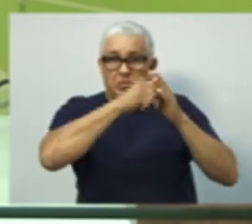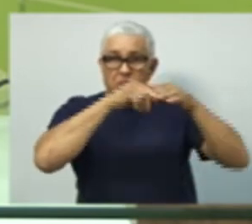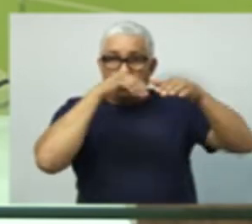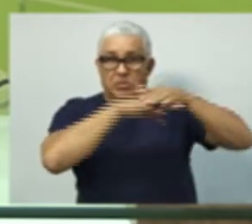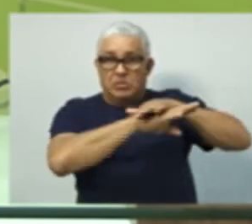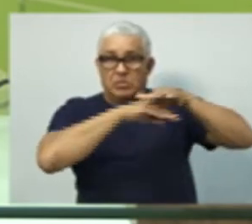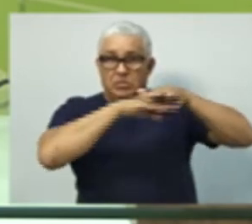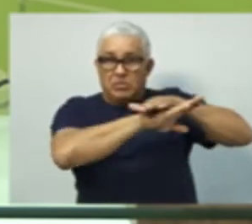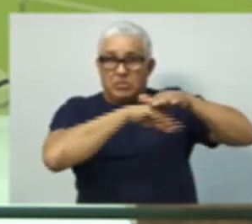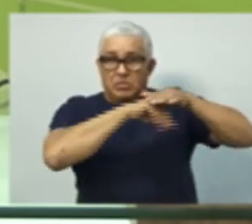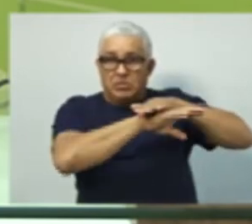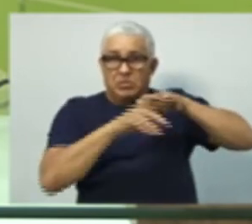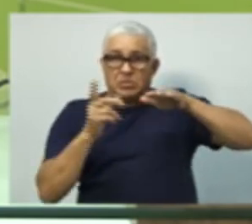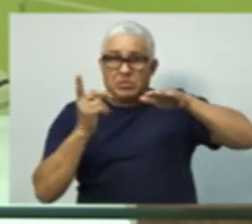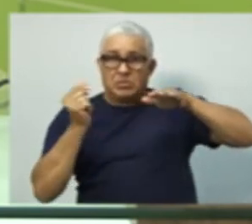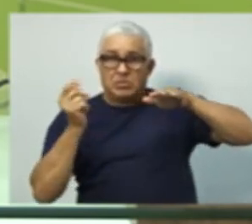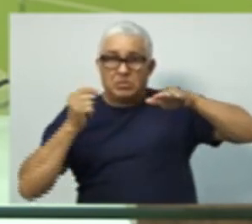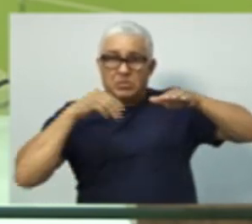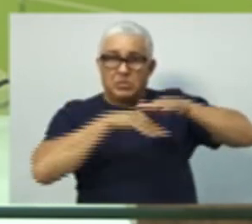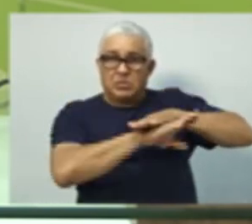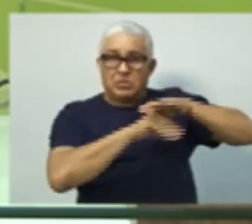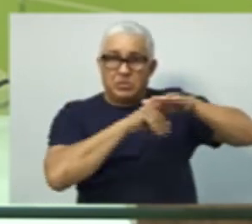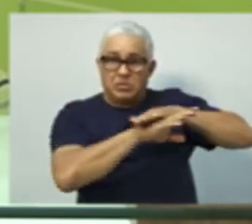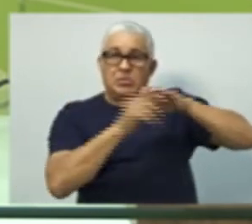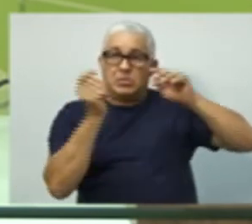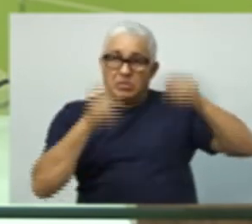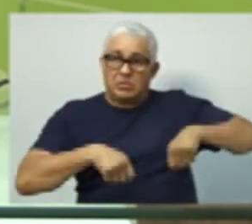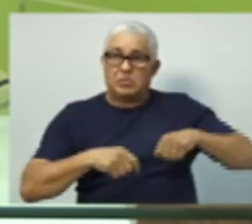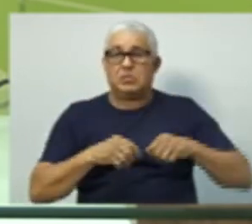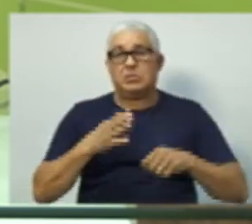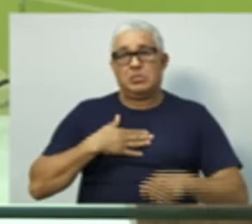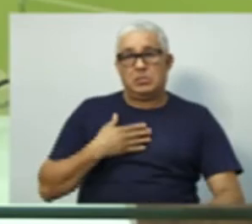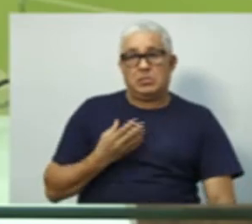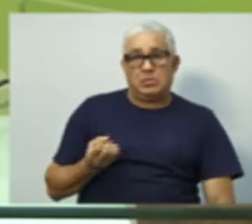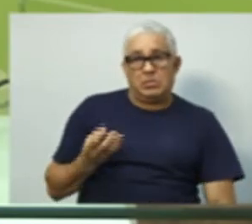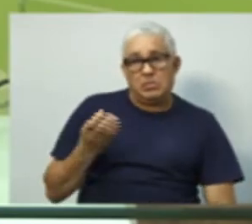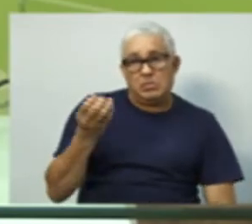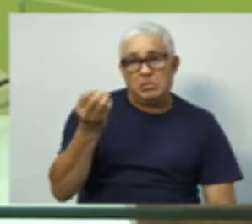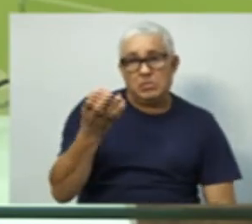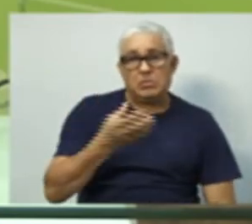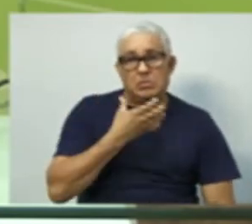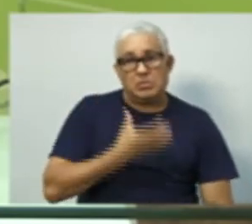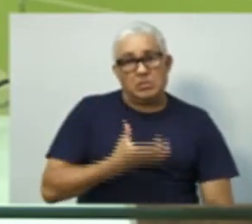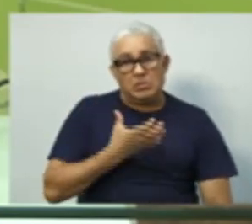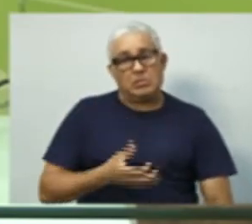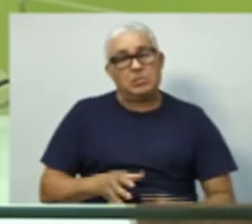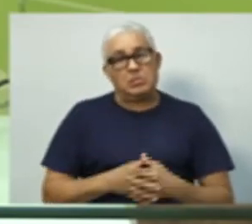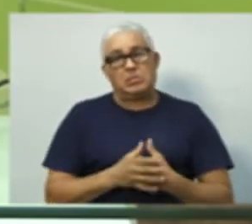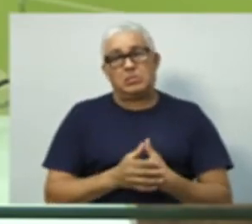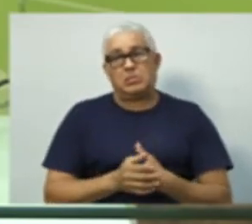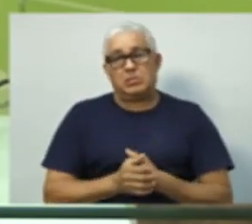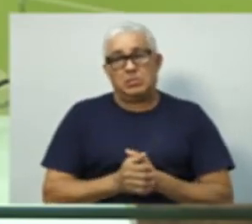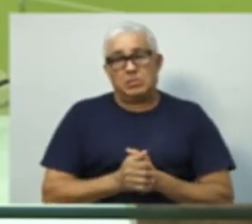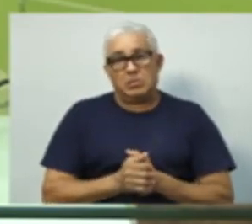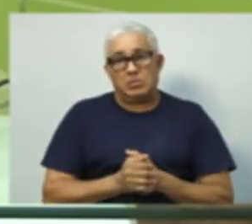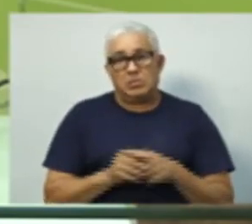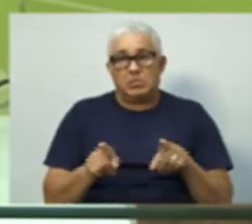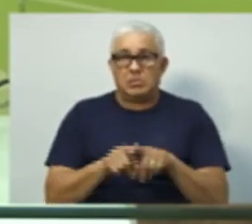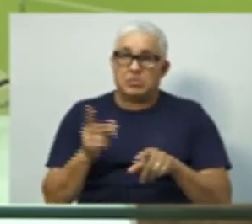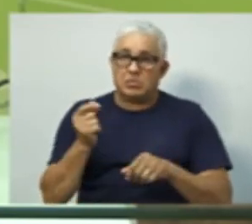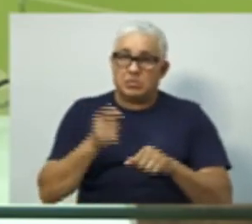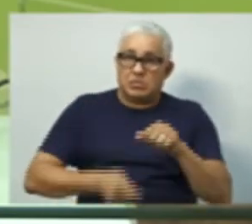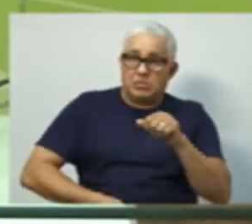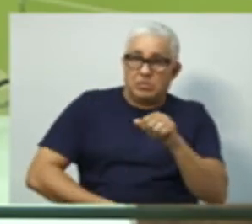dos R$500, você ainda tem mais R$400 que você tem que pagar. Então tem que fazer o orçamento e, além de fazer